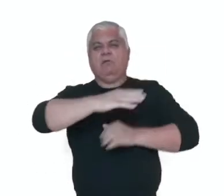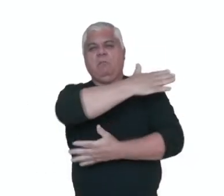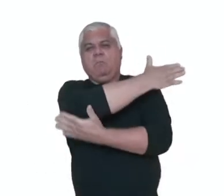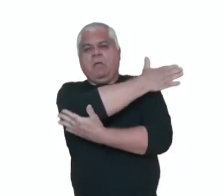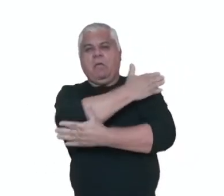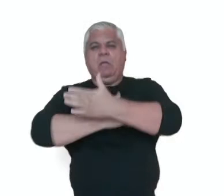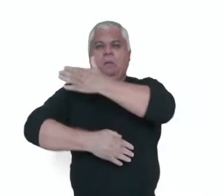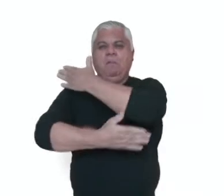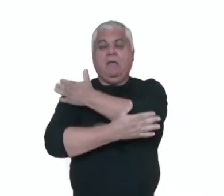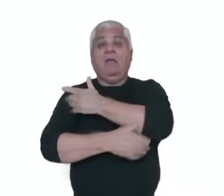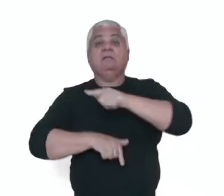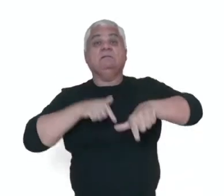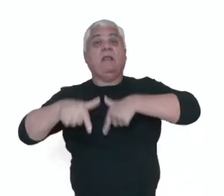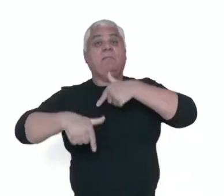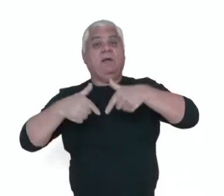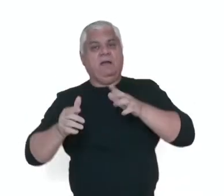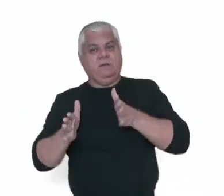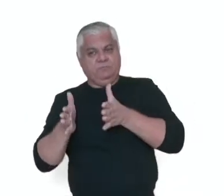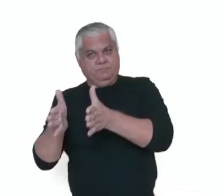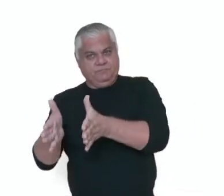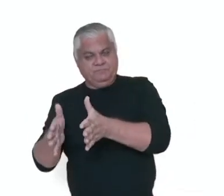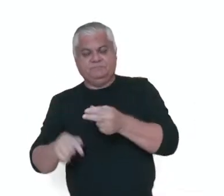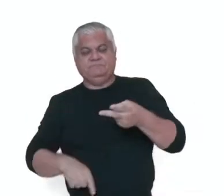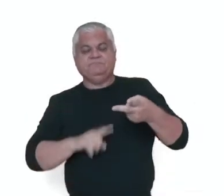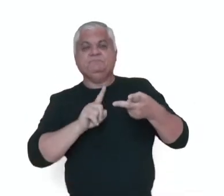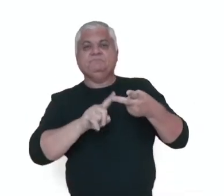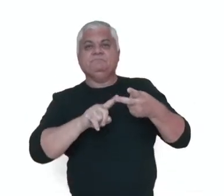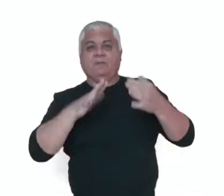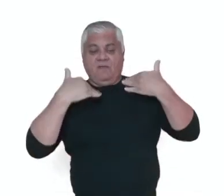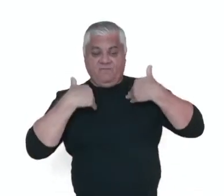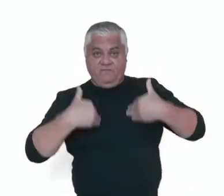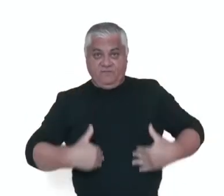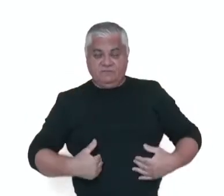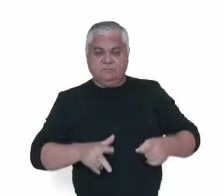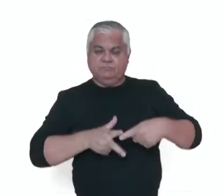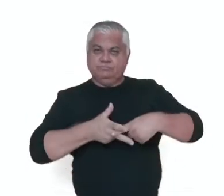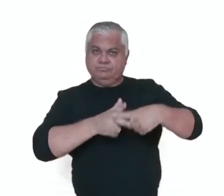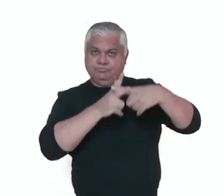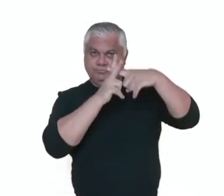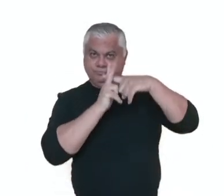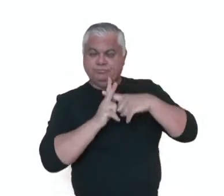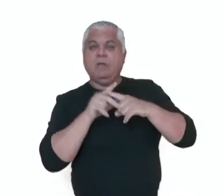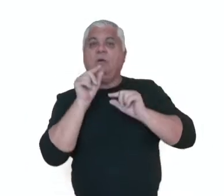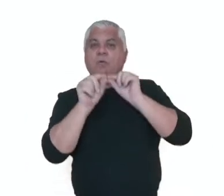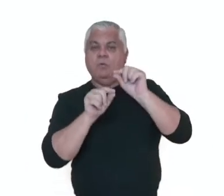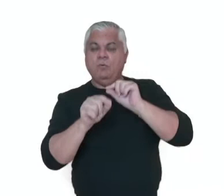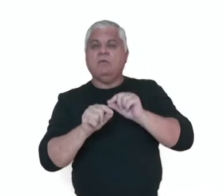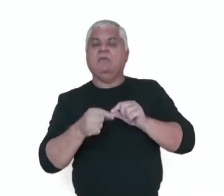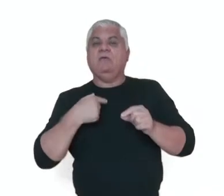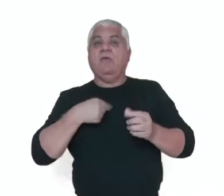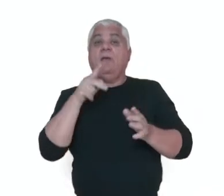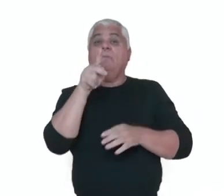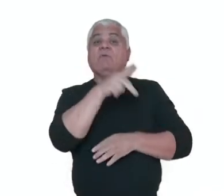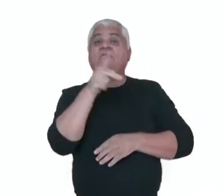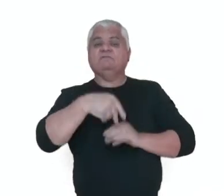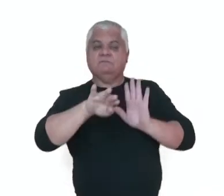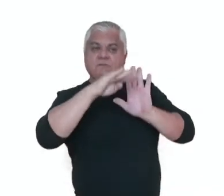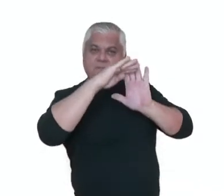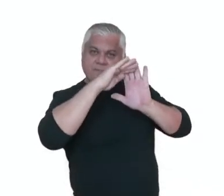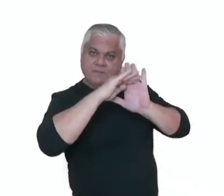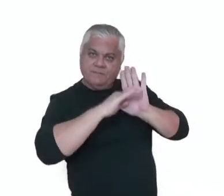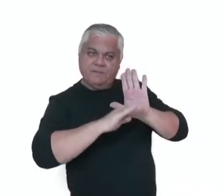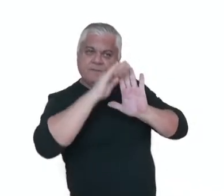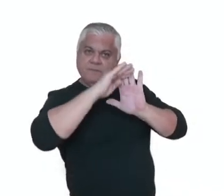trabalho. Temos a ginástica de condicionamento físico, que caracteriza-se pelo exercício orientado, que visa a melhora